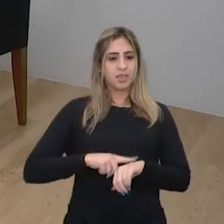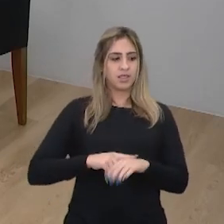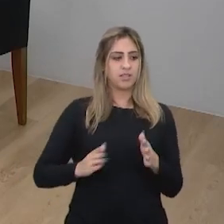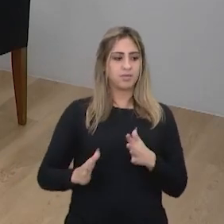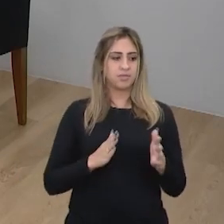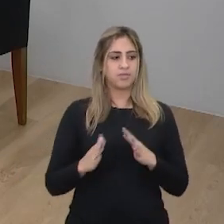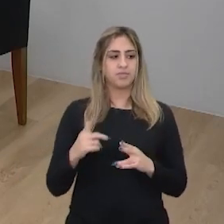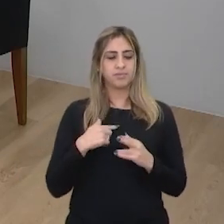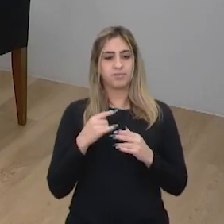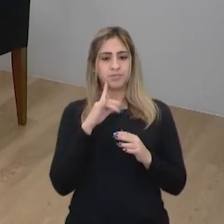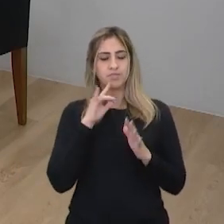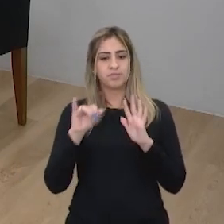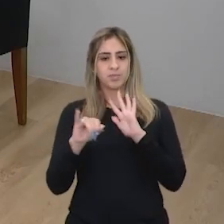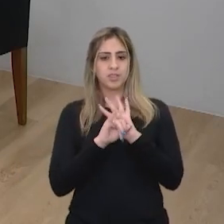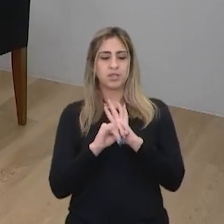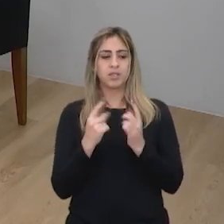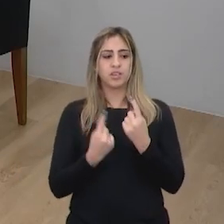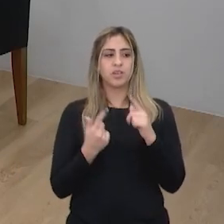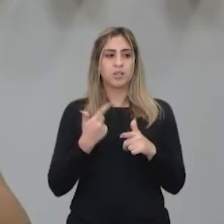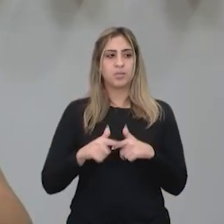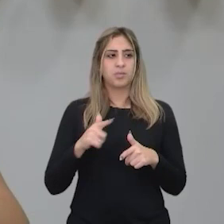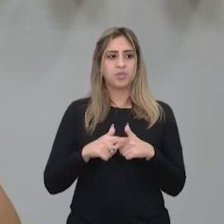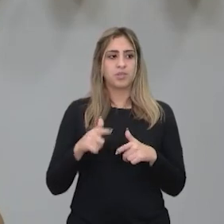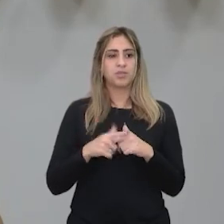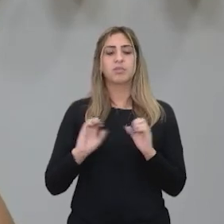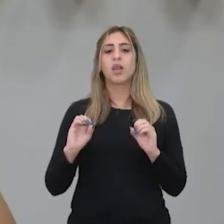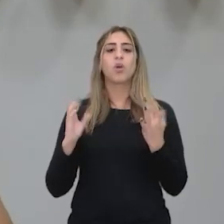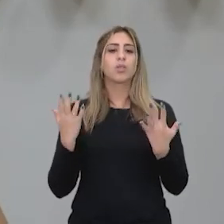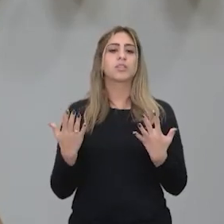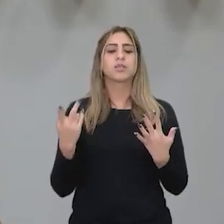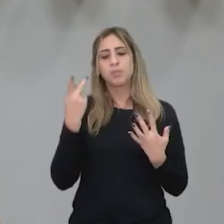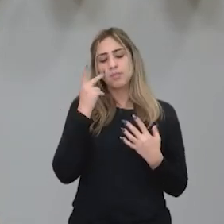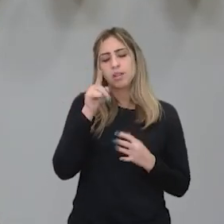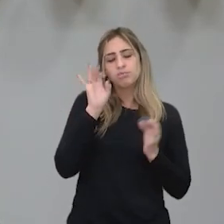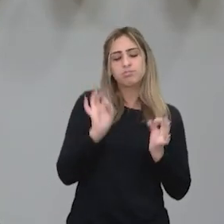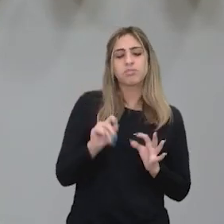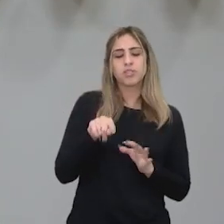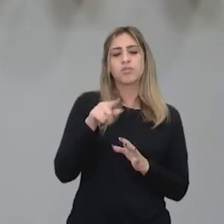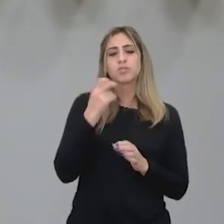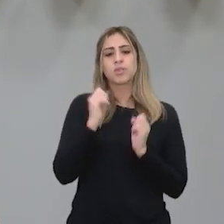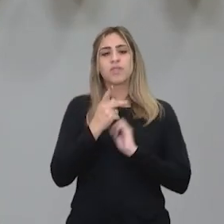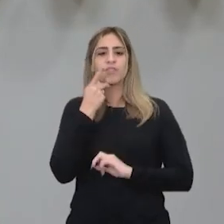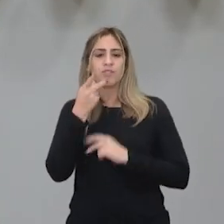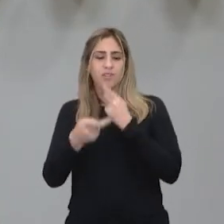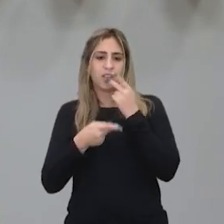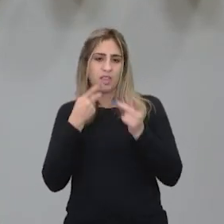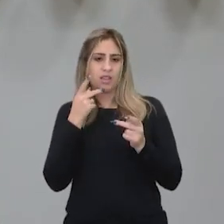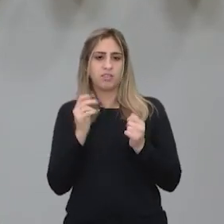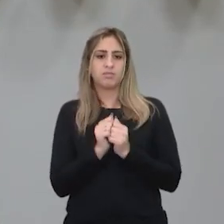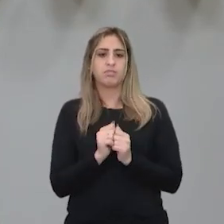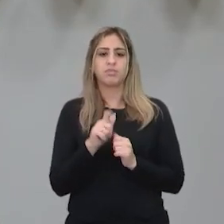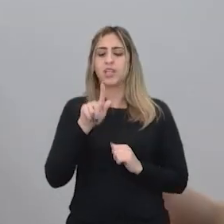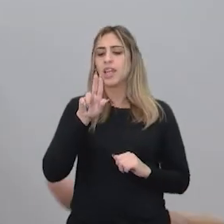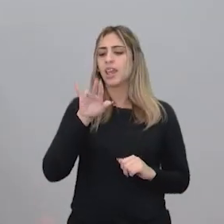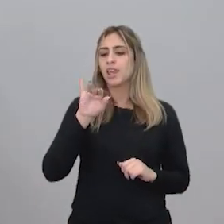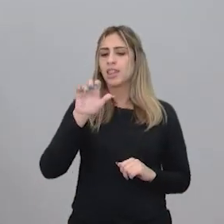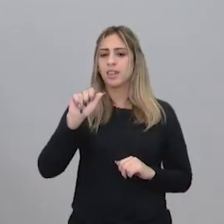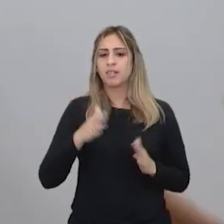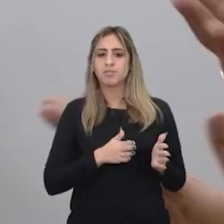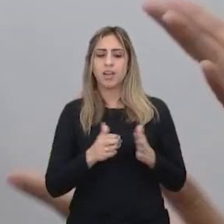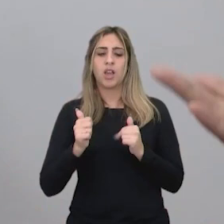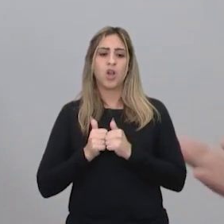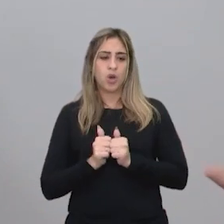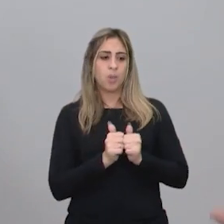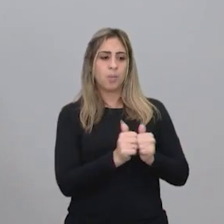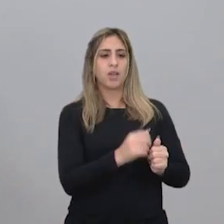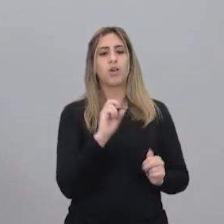você identificar qual é o problema que está ocorrendo, até mesmo para você poder falar para o guia, ou para o acompanhante,